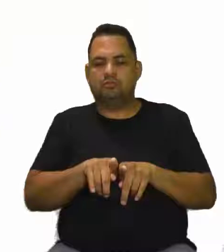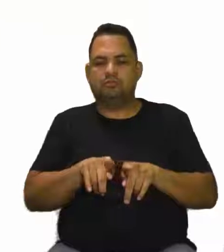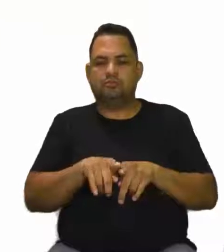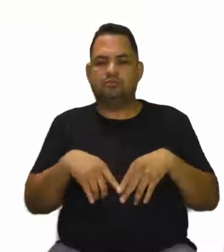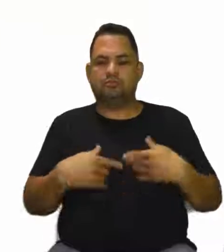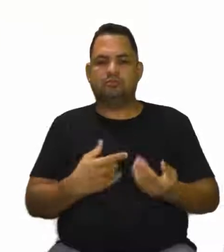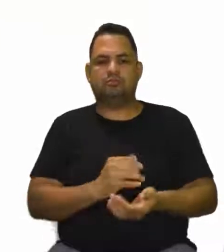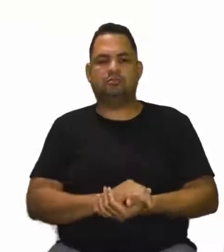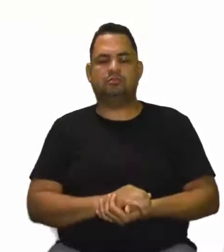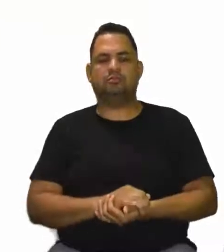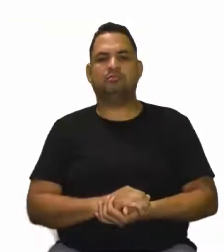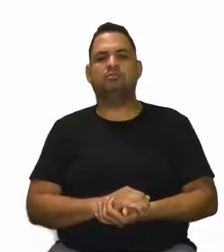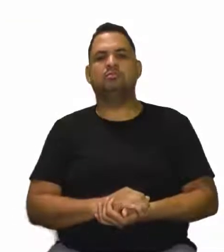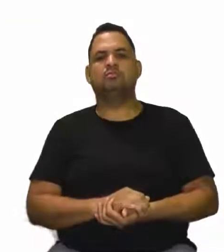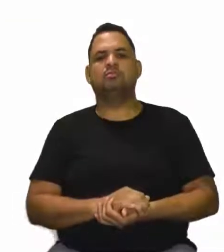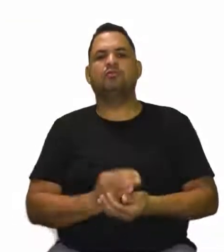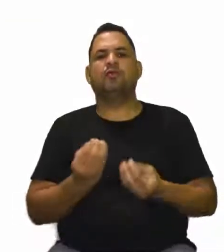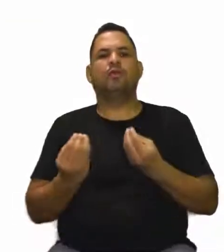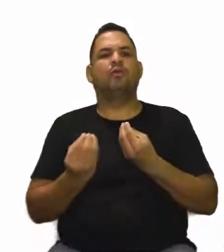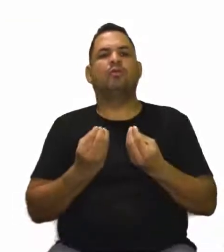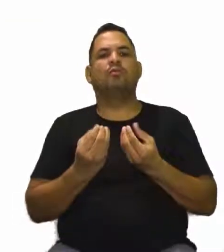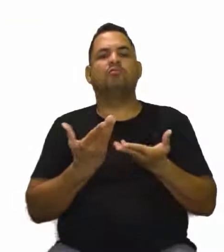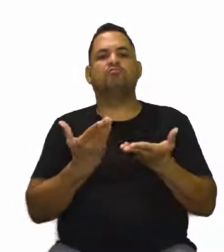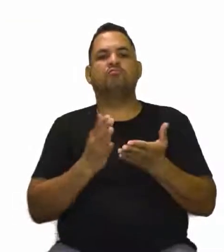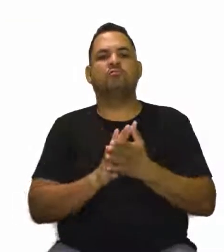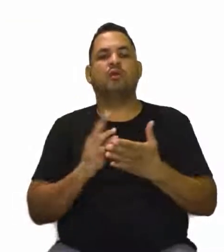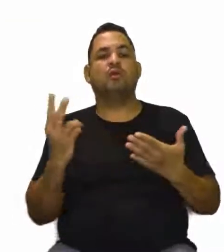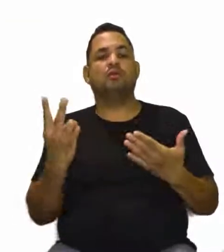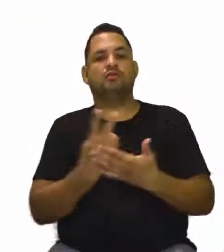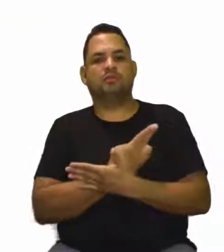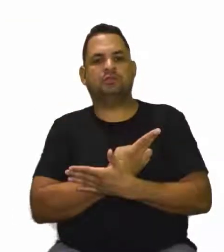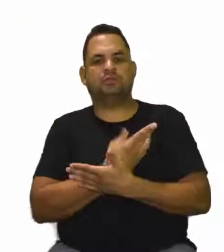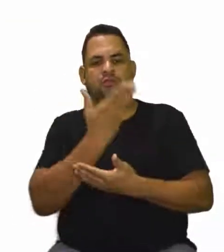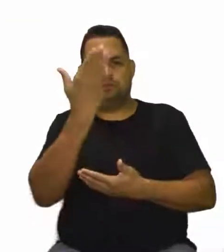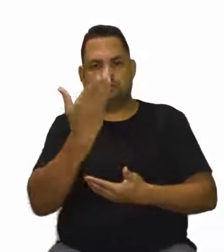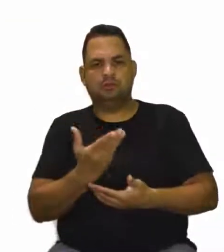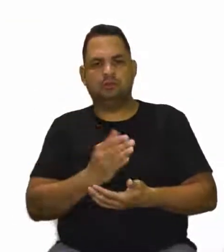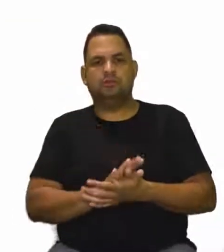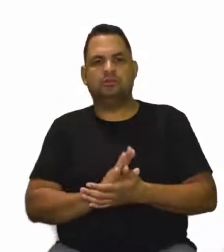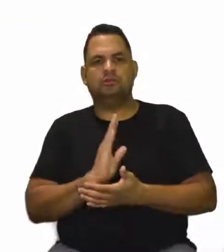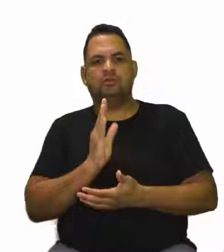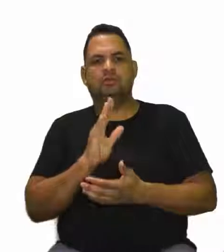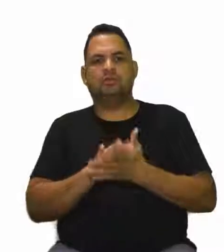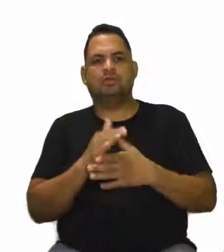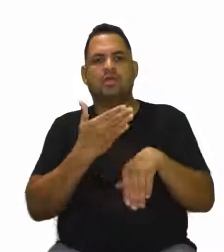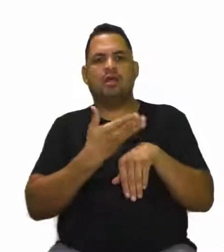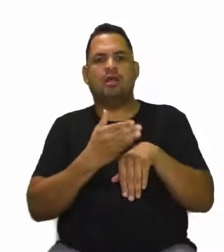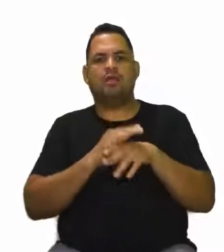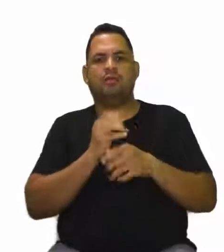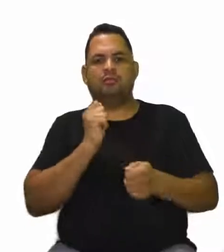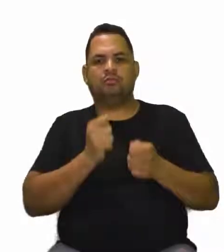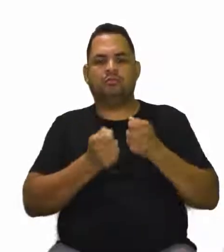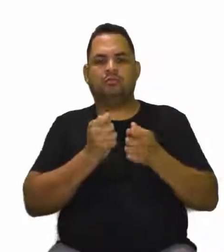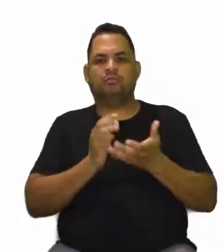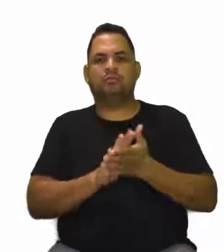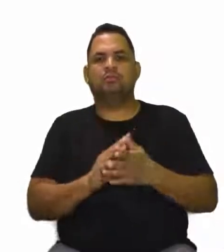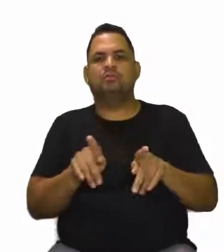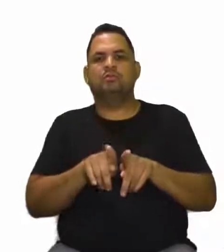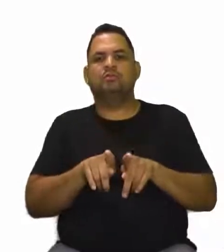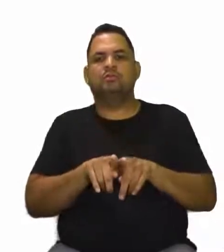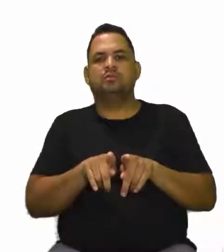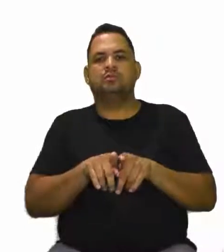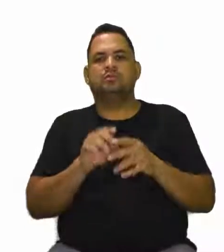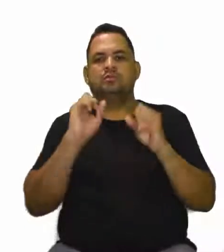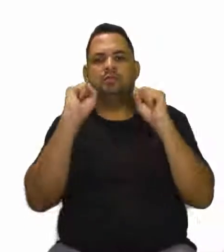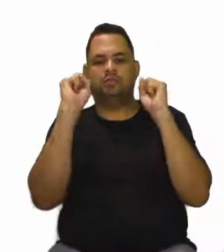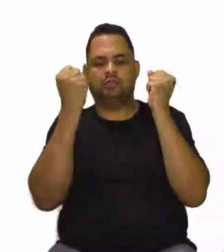sobre isso. Então, como que fica isso, professora? A senhora já falou do treinamento funcional e já